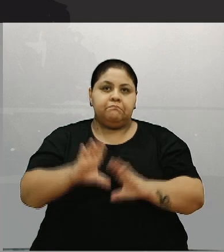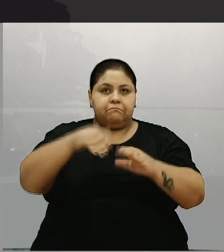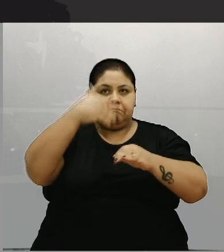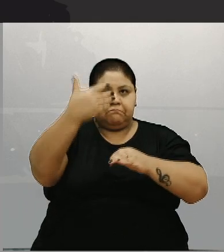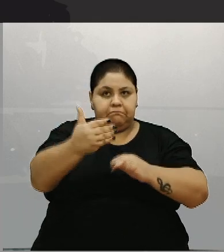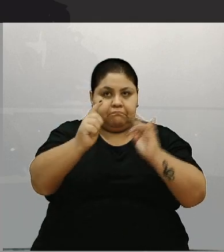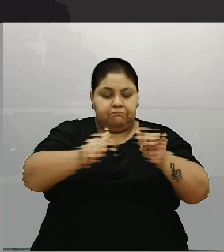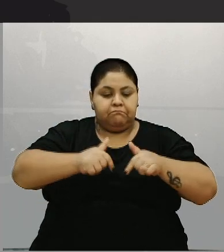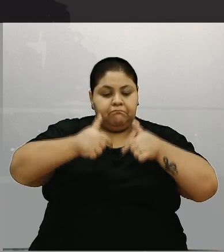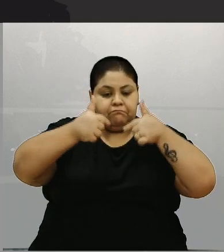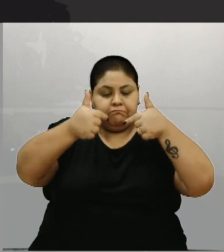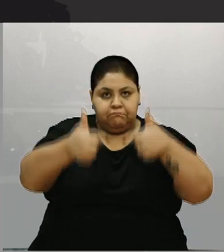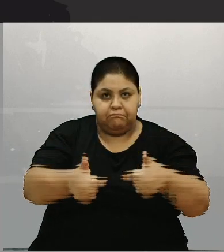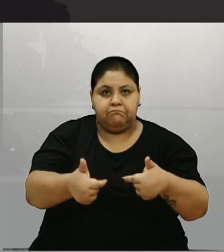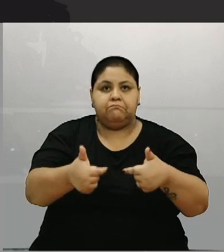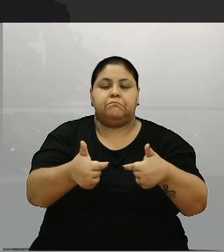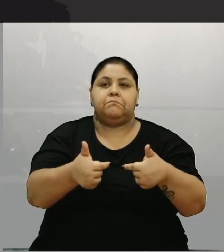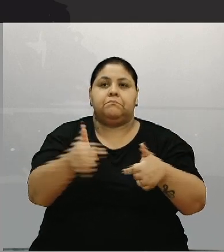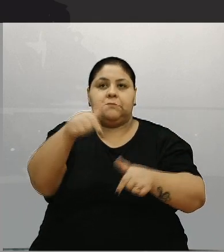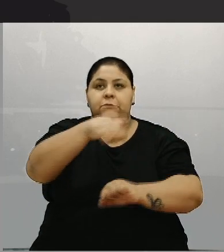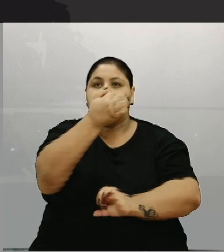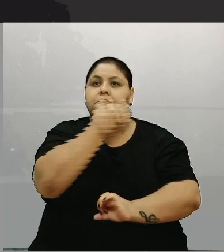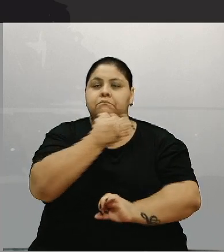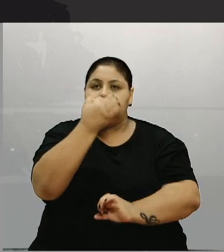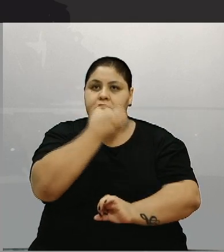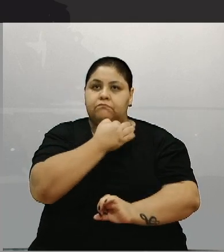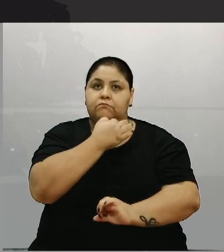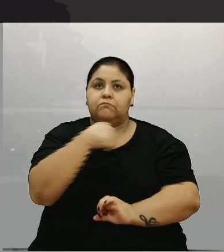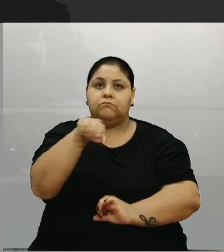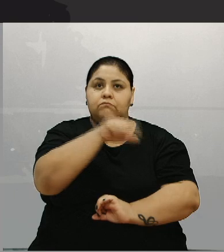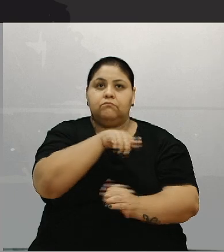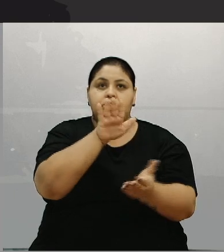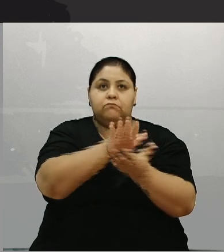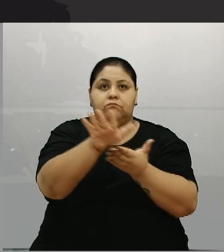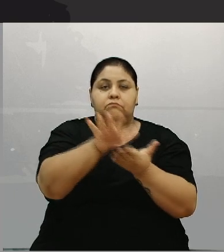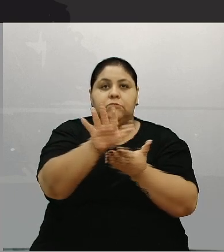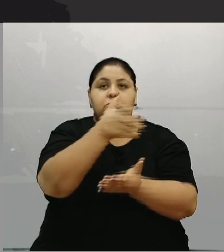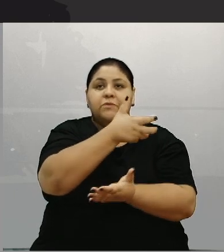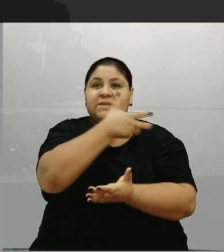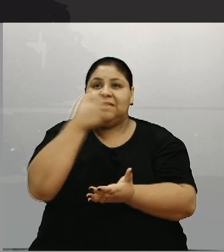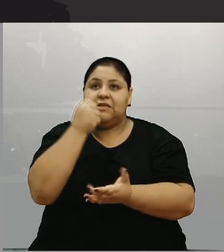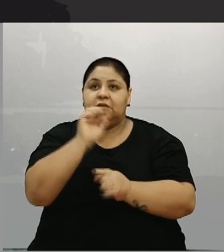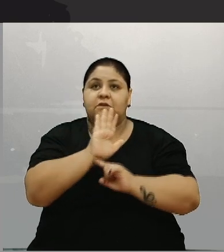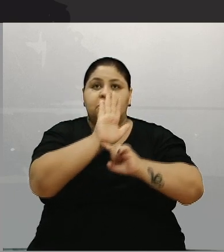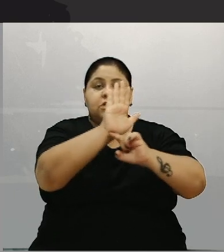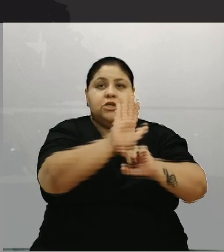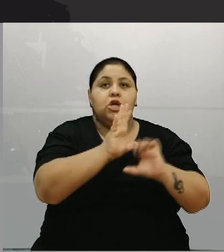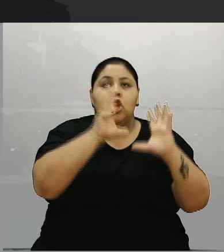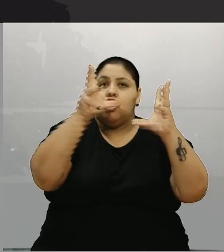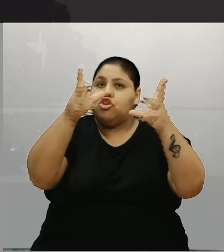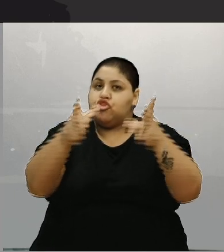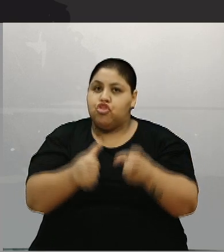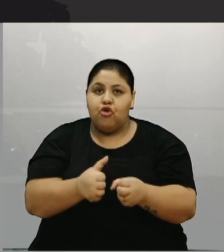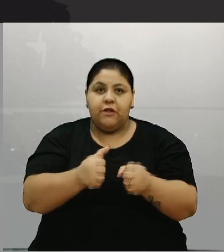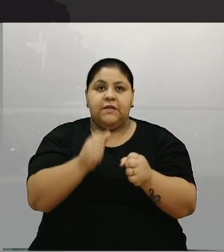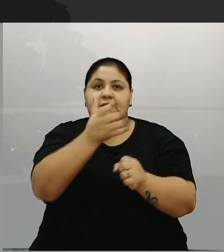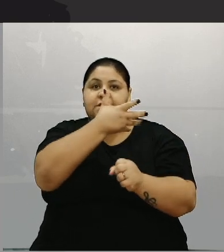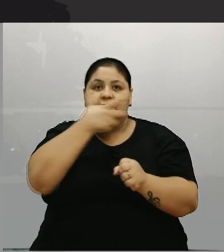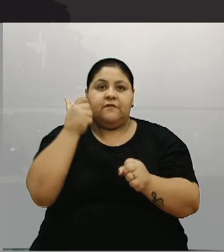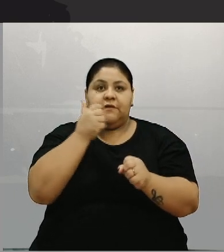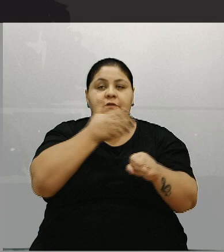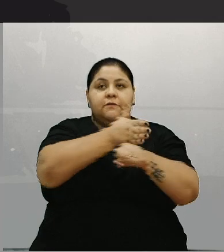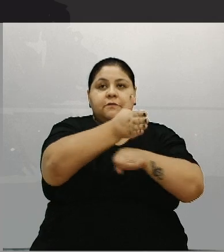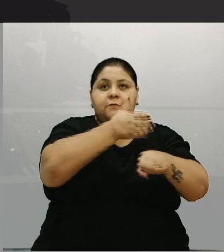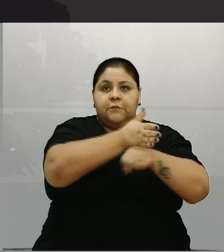Próximas ações do Chope do Bem Caxias. Nós produzimos uma cerveja colaborativa entre todas as cervejarias participantes, 1.000 litros